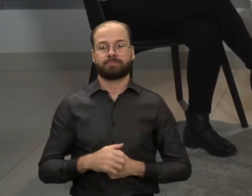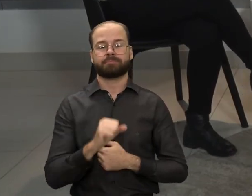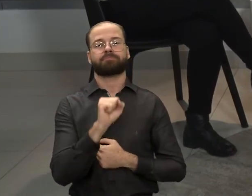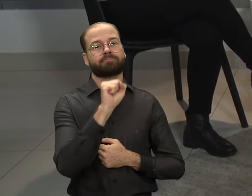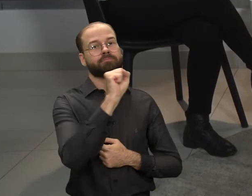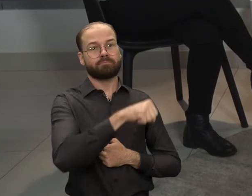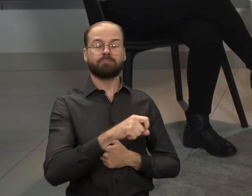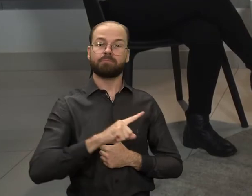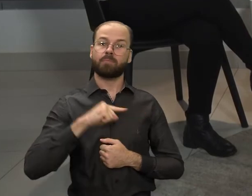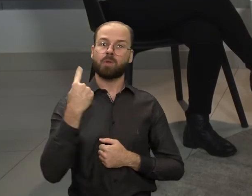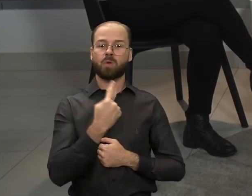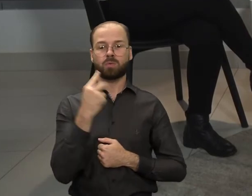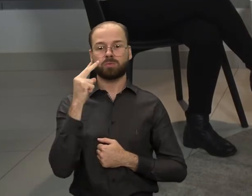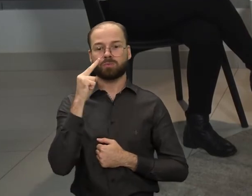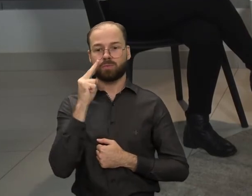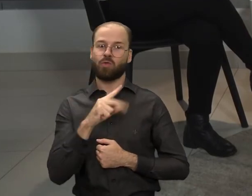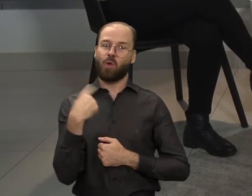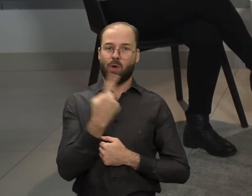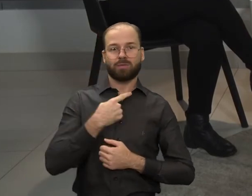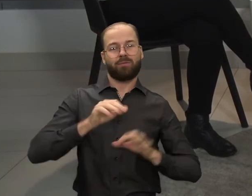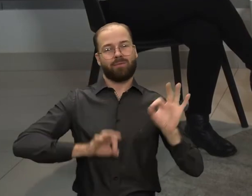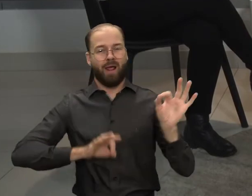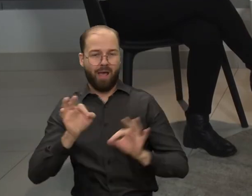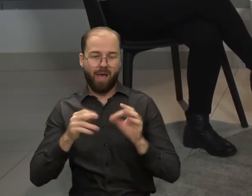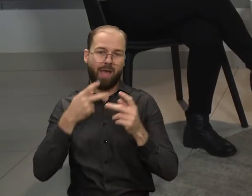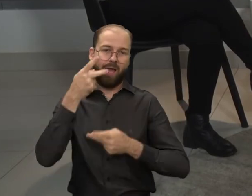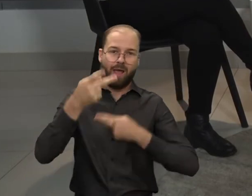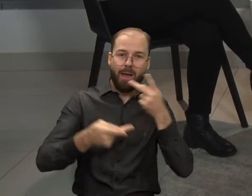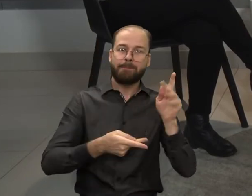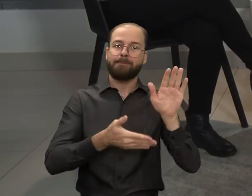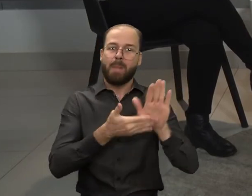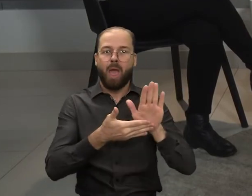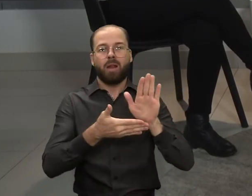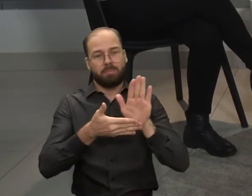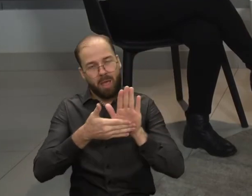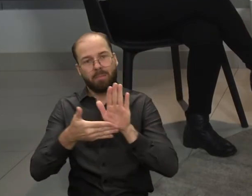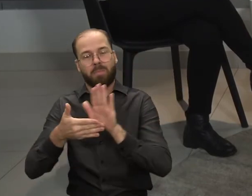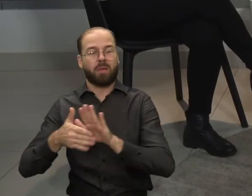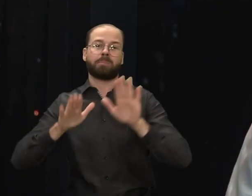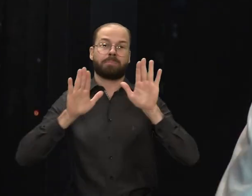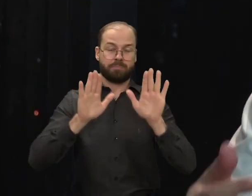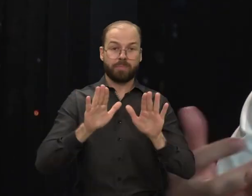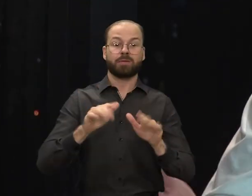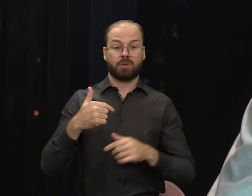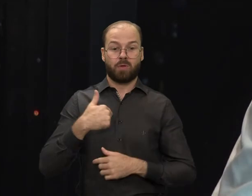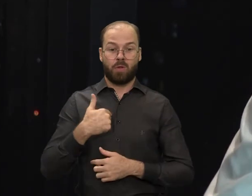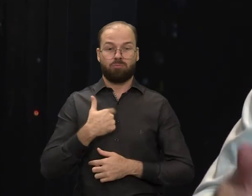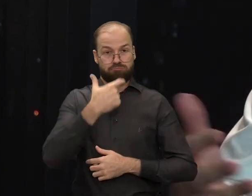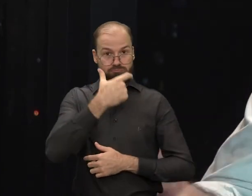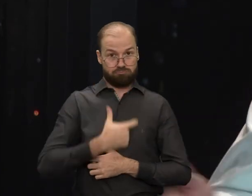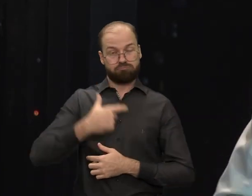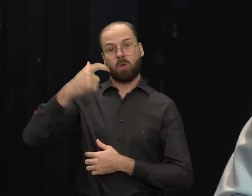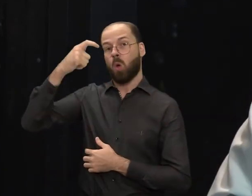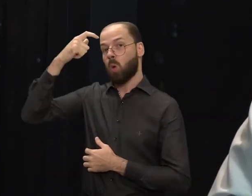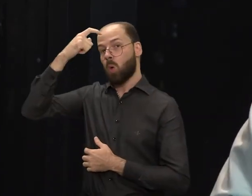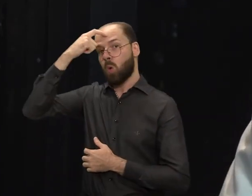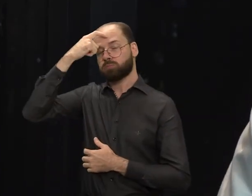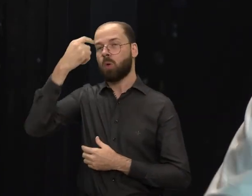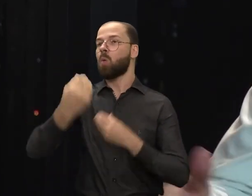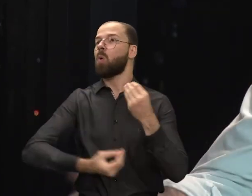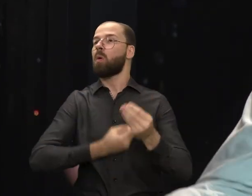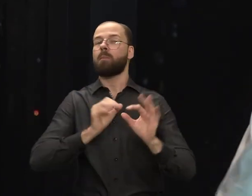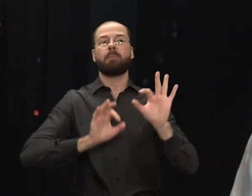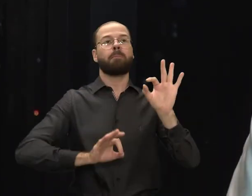gente não vê, a gente está falando plano, né? Fala plano e tal, porque assim, eu tenho a concepção de um plano,